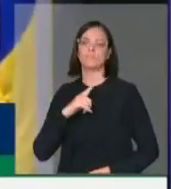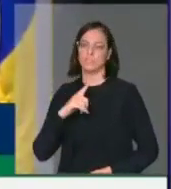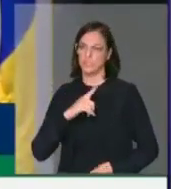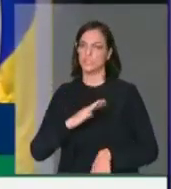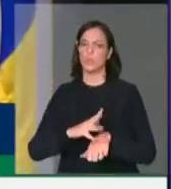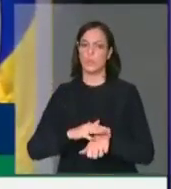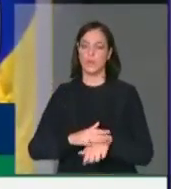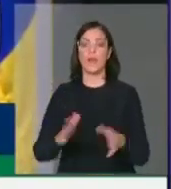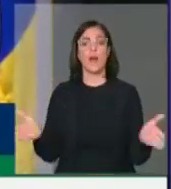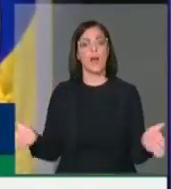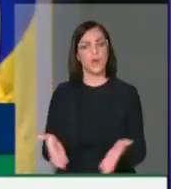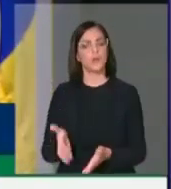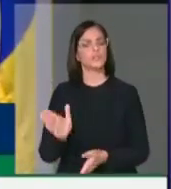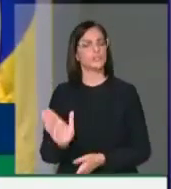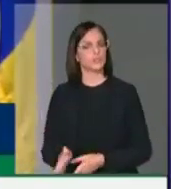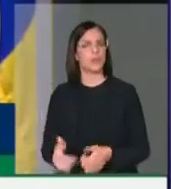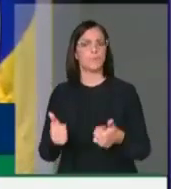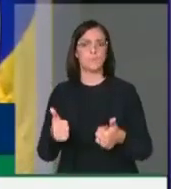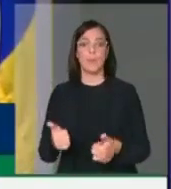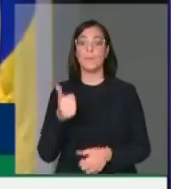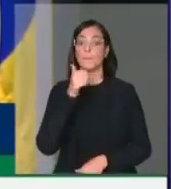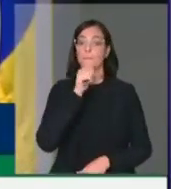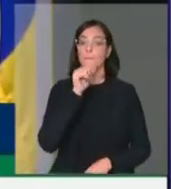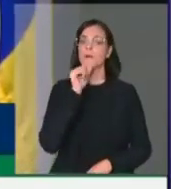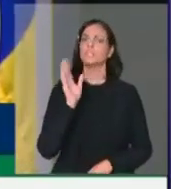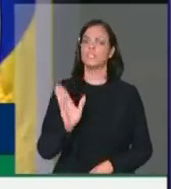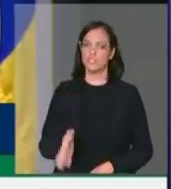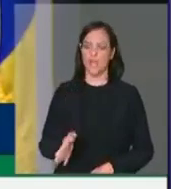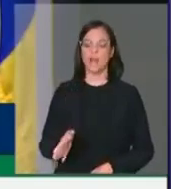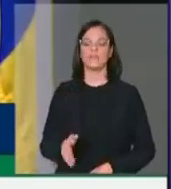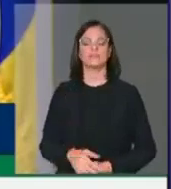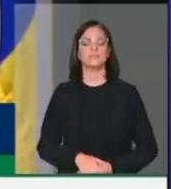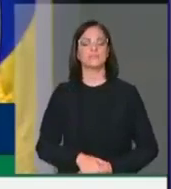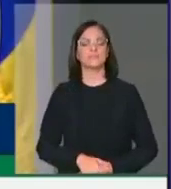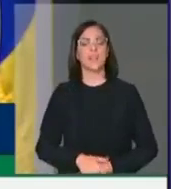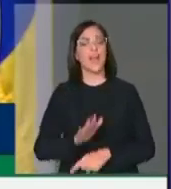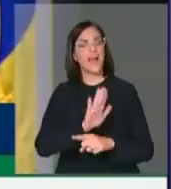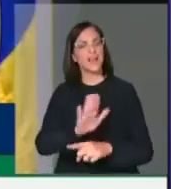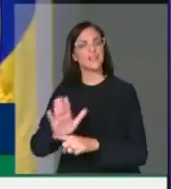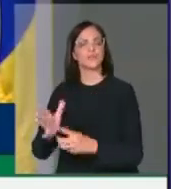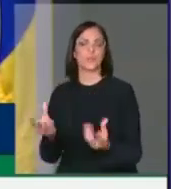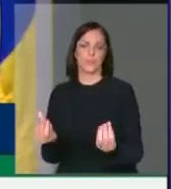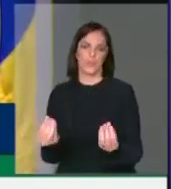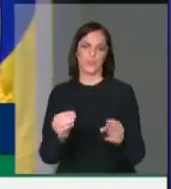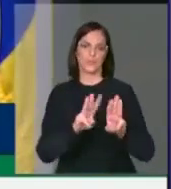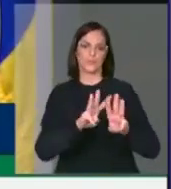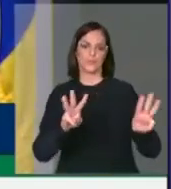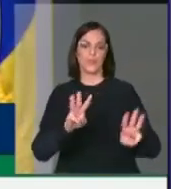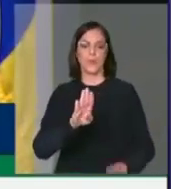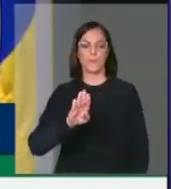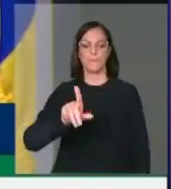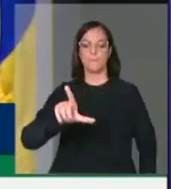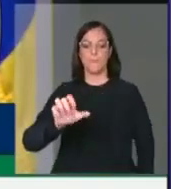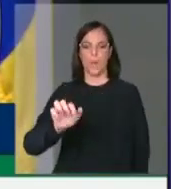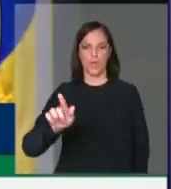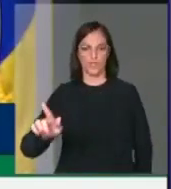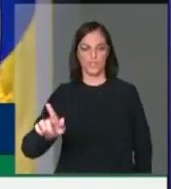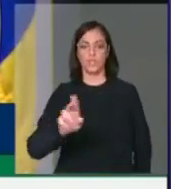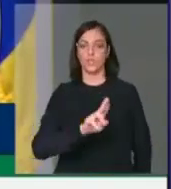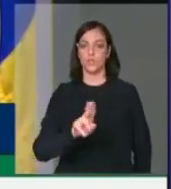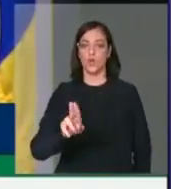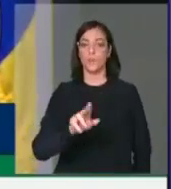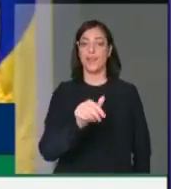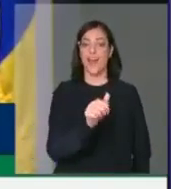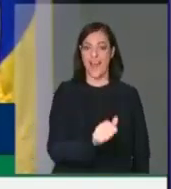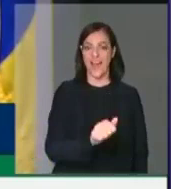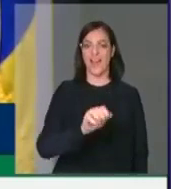endometriose, hoje é mãe e ajuda milhares de mulheres através do blog A Endometriose e Eu. Agradeço a ela